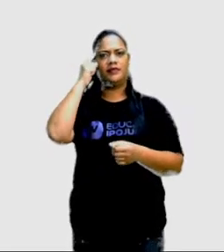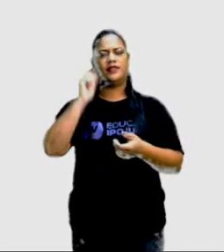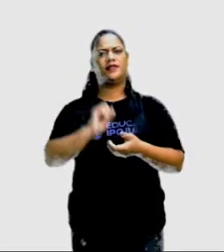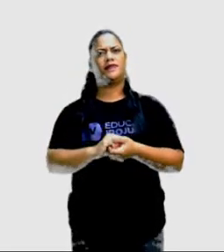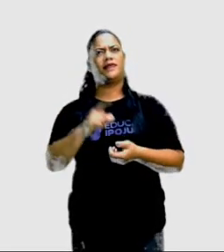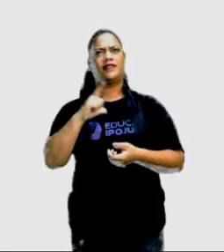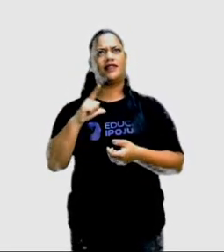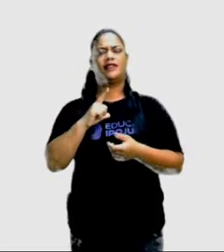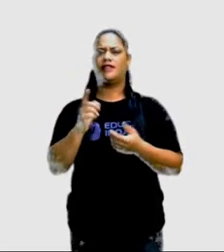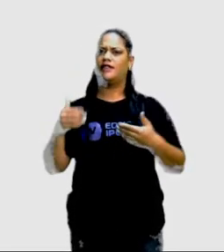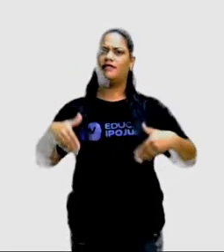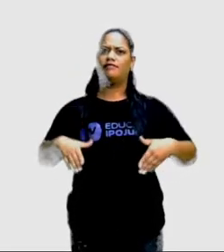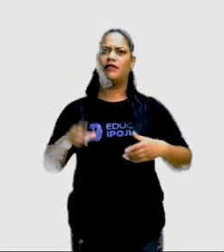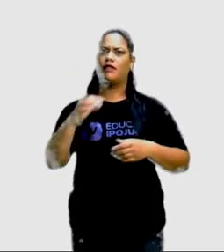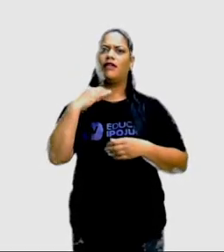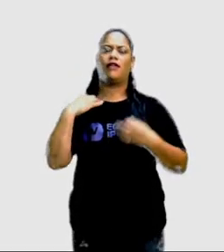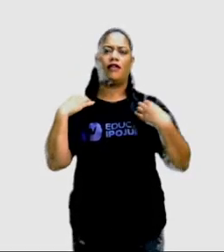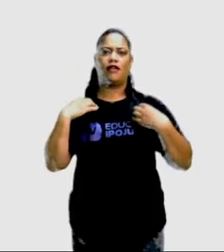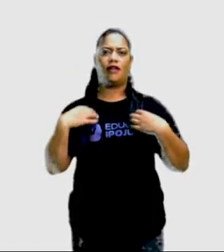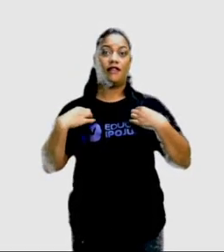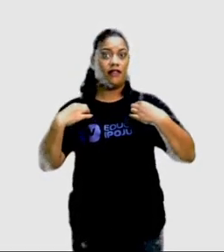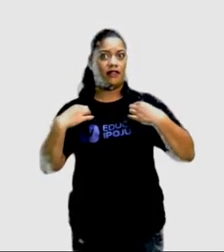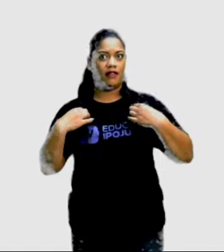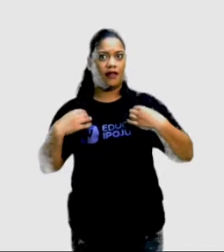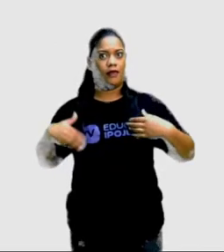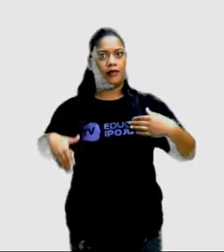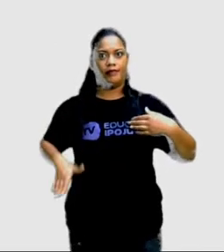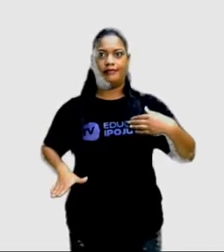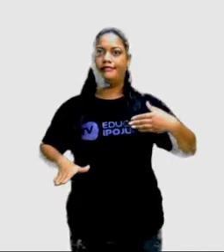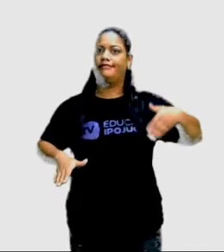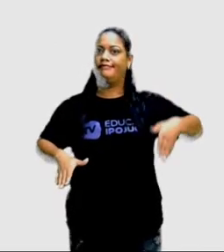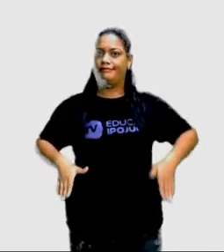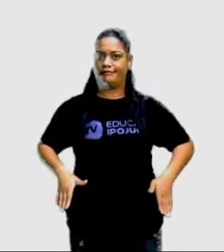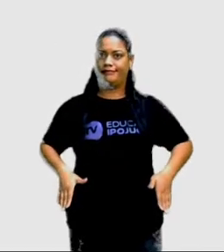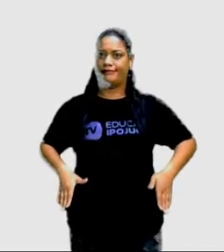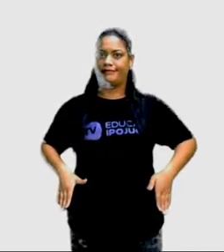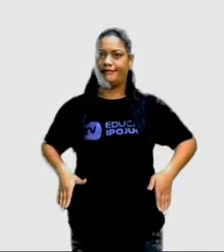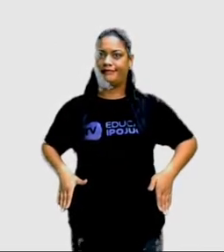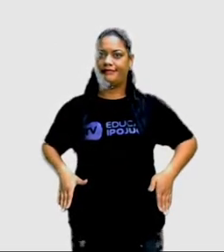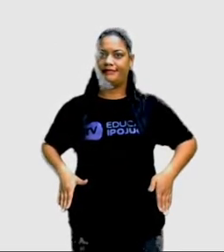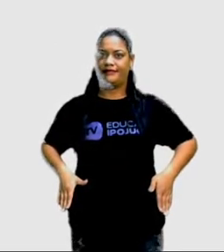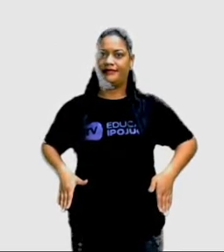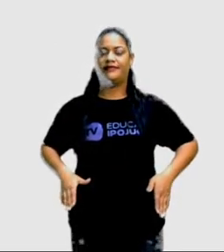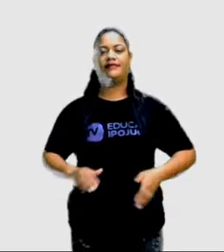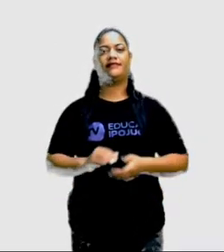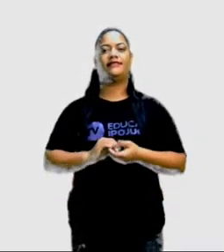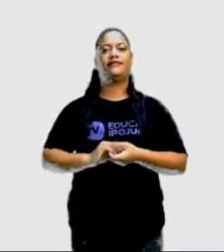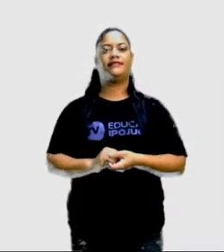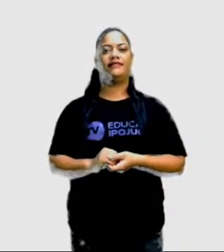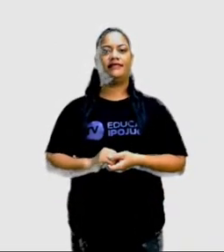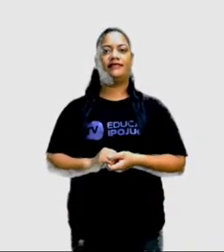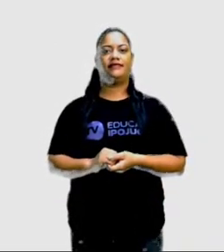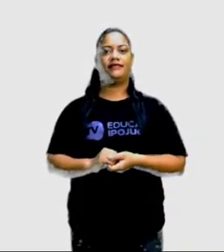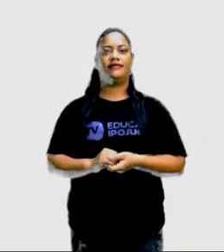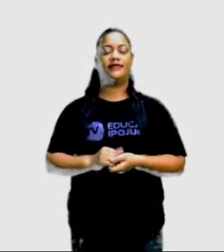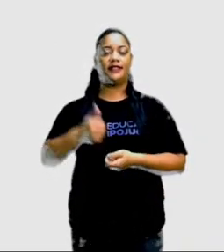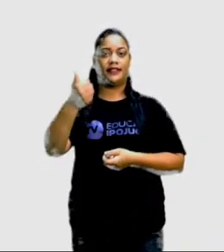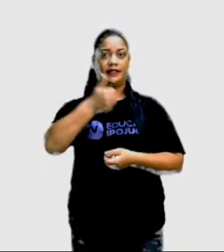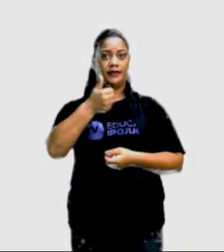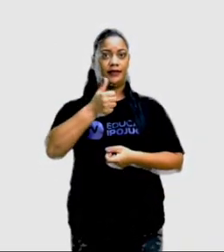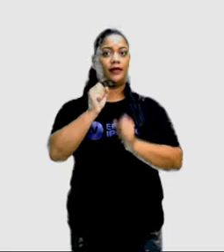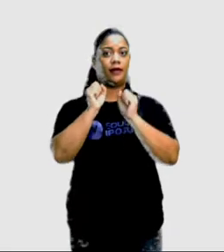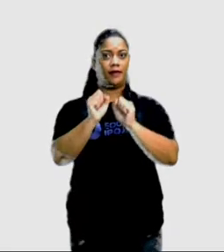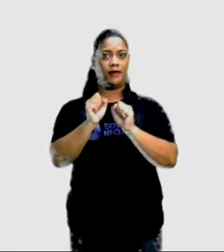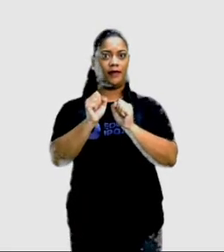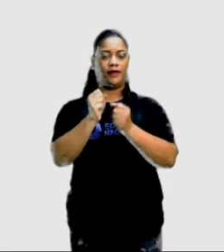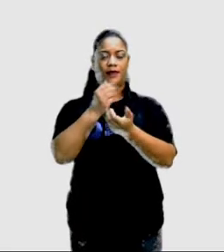2 bolsos, então vamos considerar o bolso 1 e o bolso 2. A primeira maneira que a gente